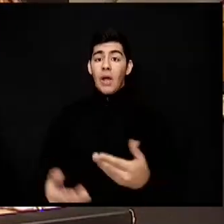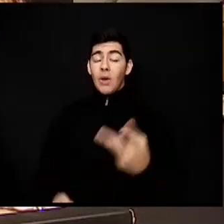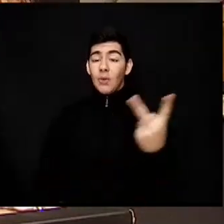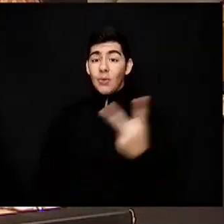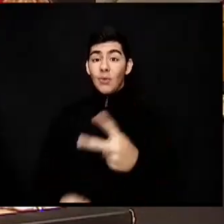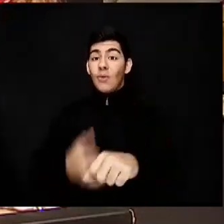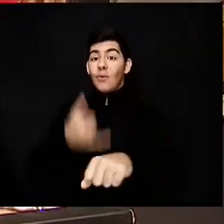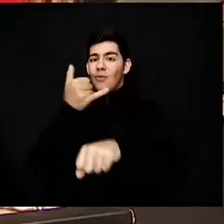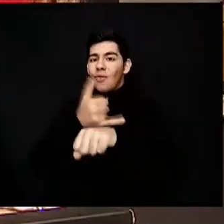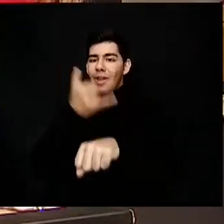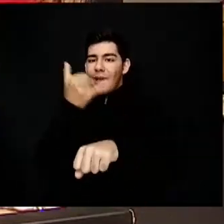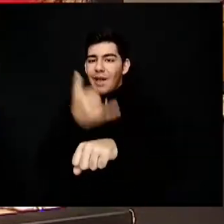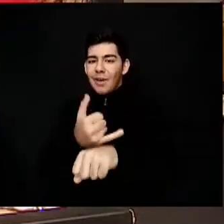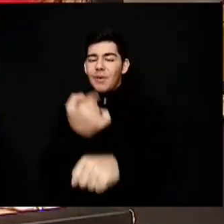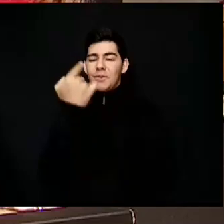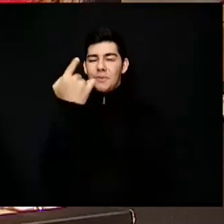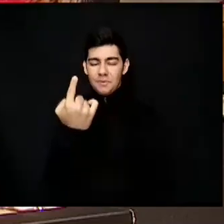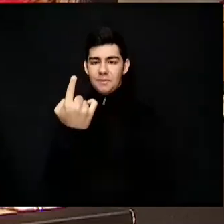de contrapino.